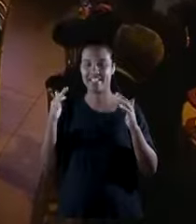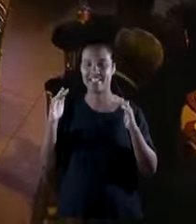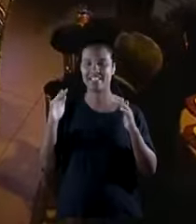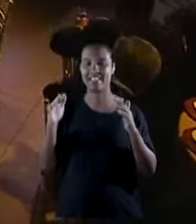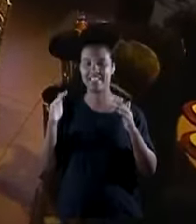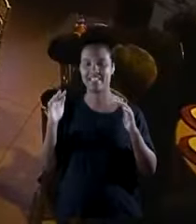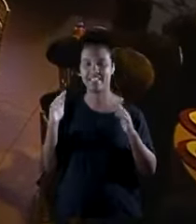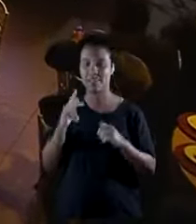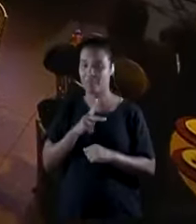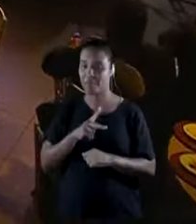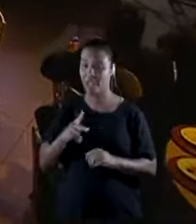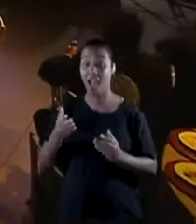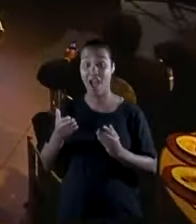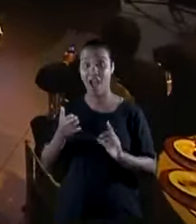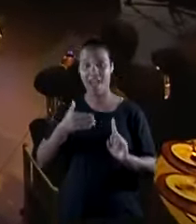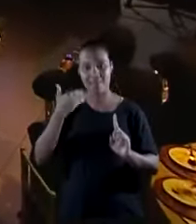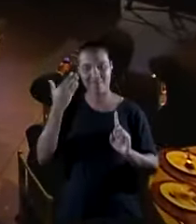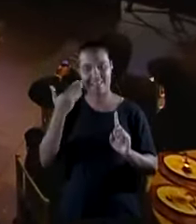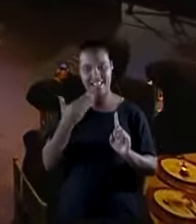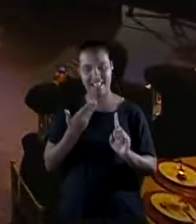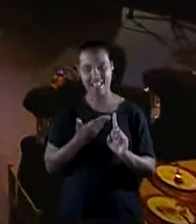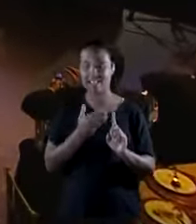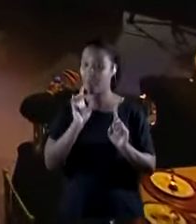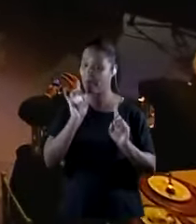Vamos fazer uma homenagem especial aqui.